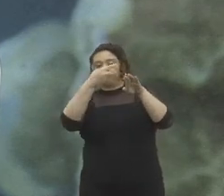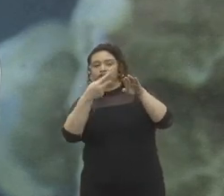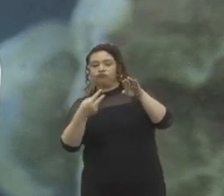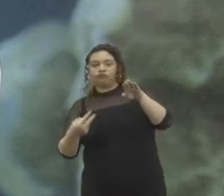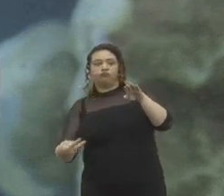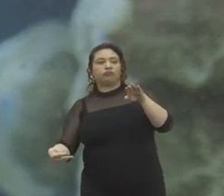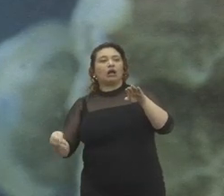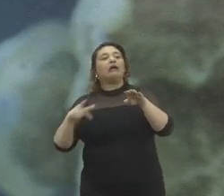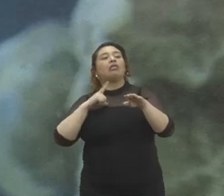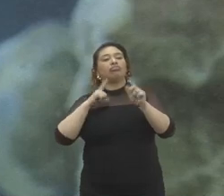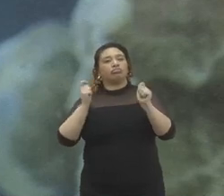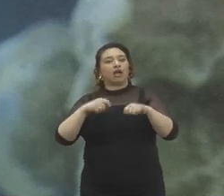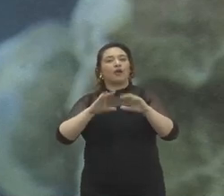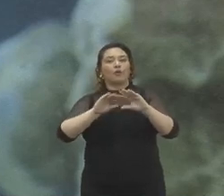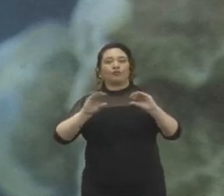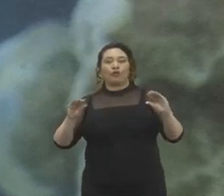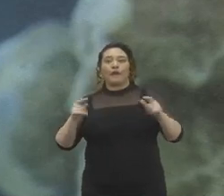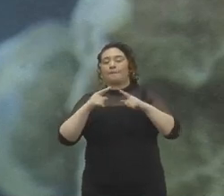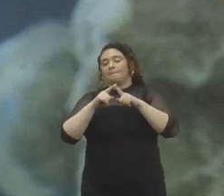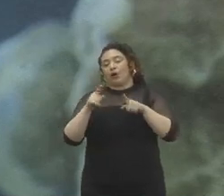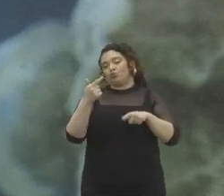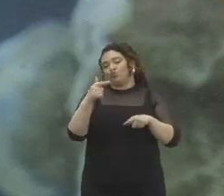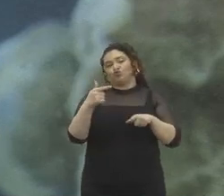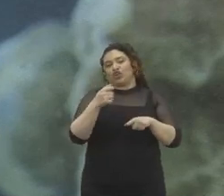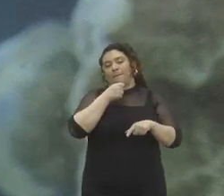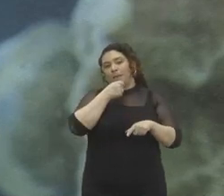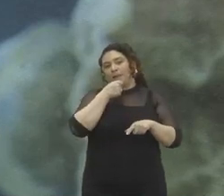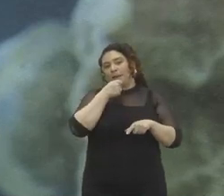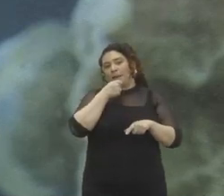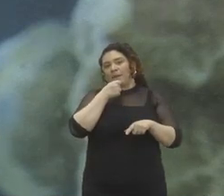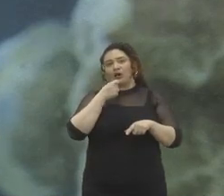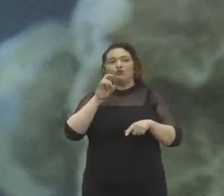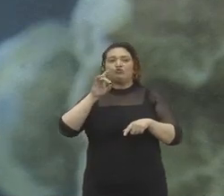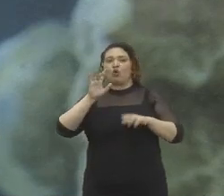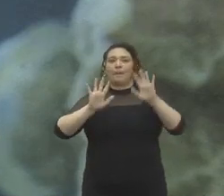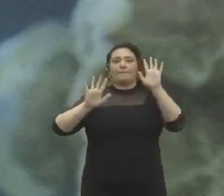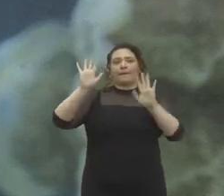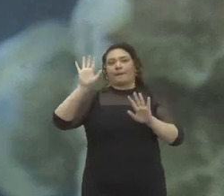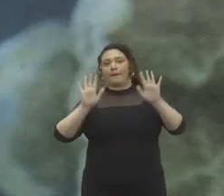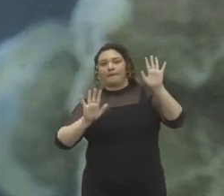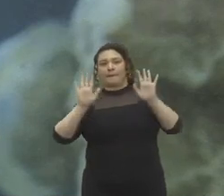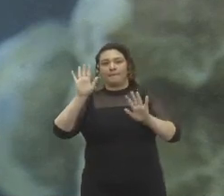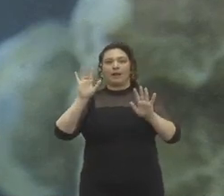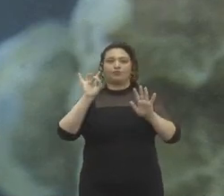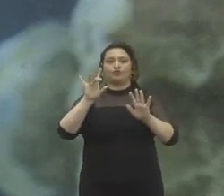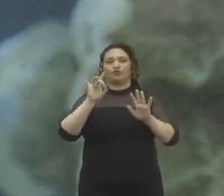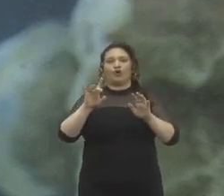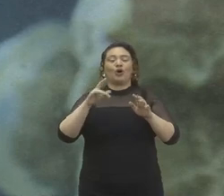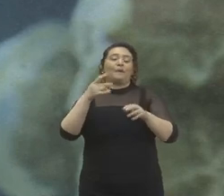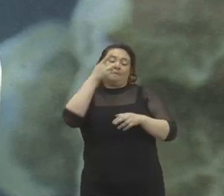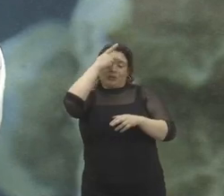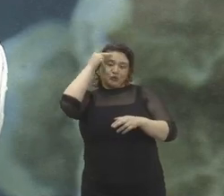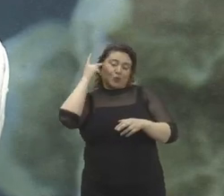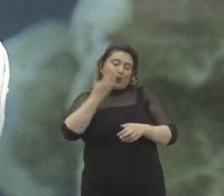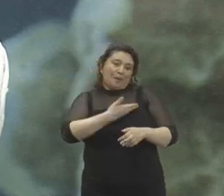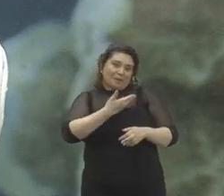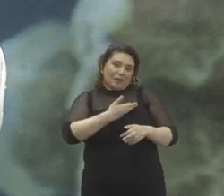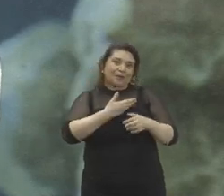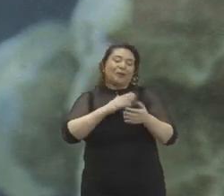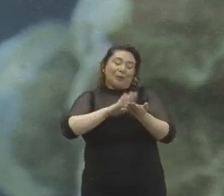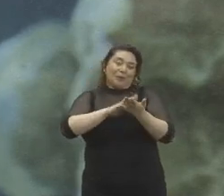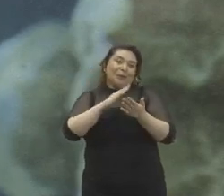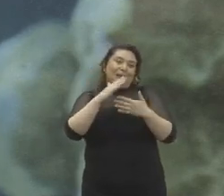confortável porque já não mas não tinha áudio né então a gente só fazia sinais e tal essos meus amigos eh do da tradução